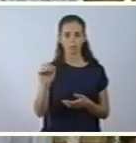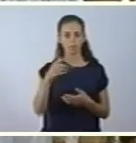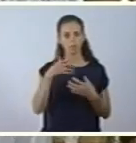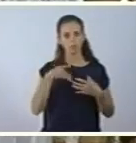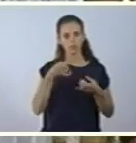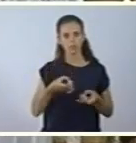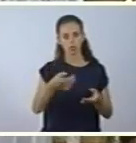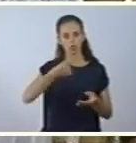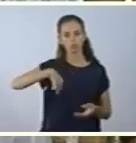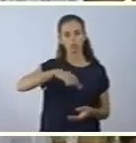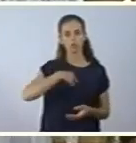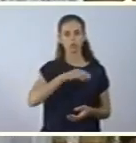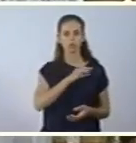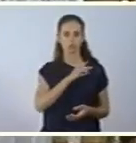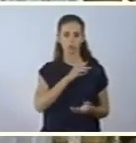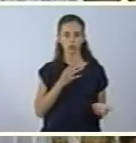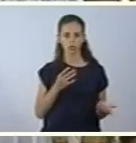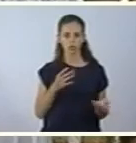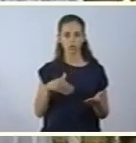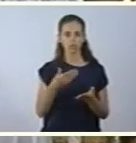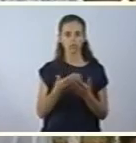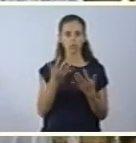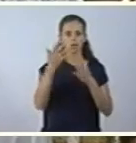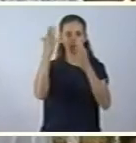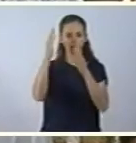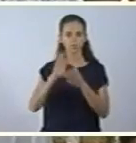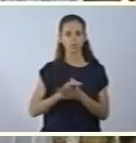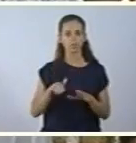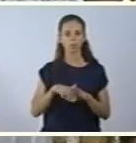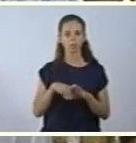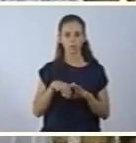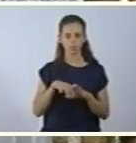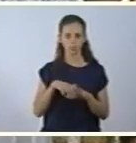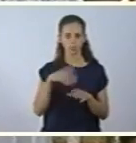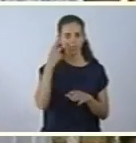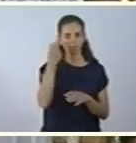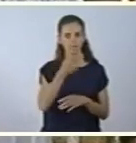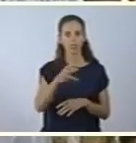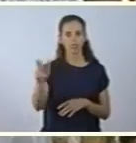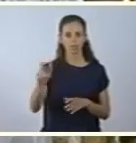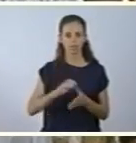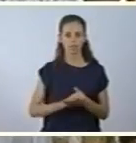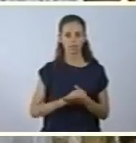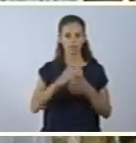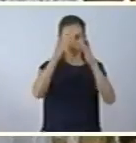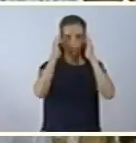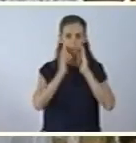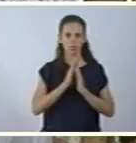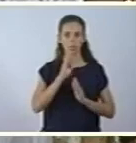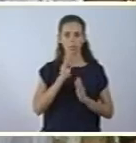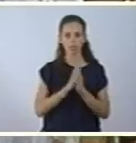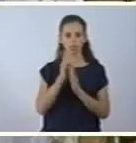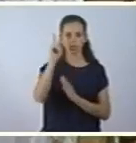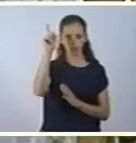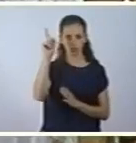Tende misericórdia de nós, Senhor, e dai-nos a graça de participar na vida eterna com a Virgem Maria, Mãe